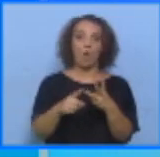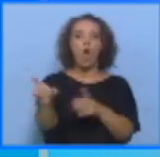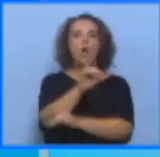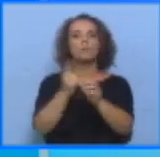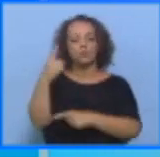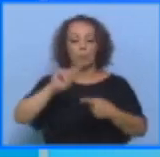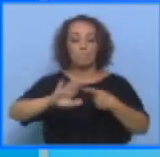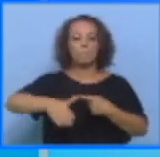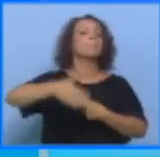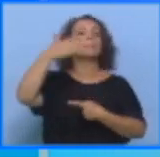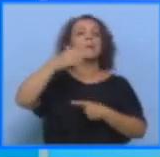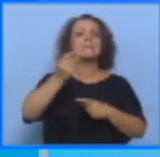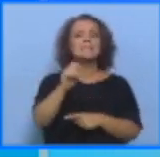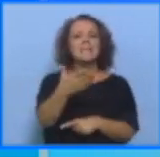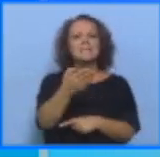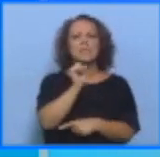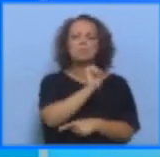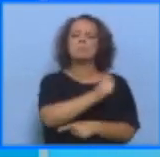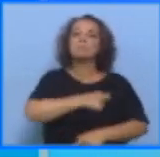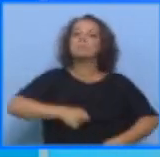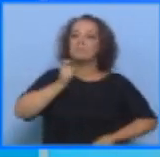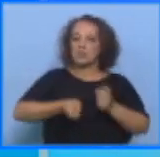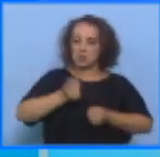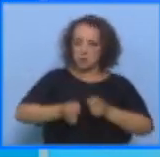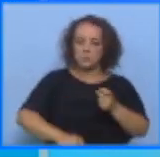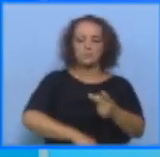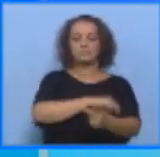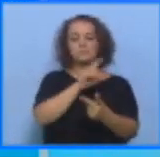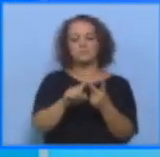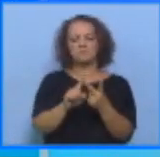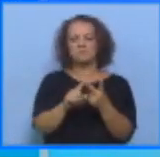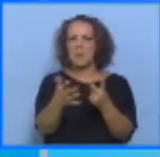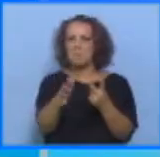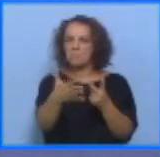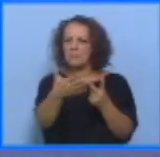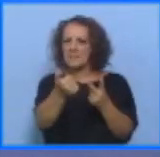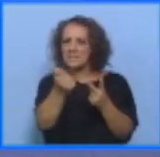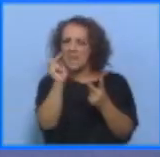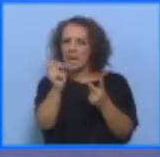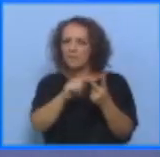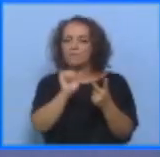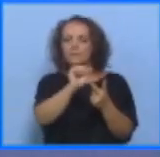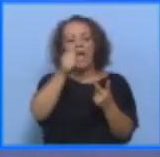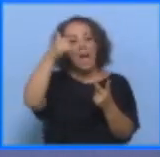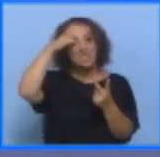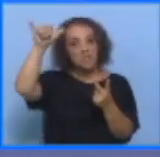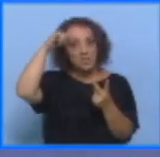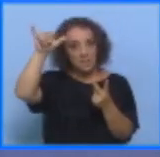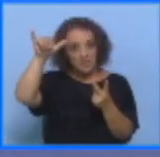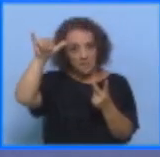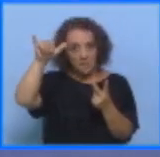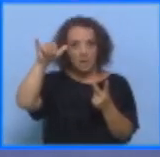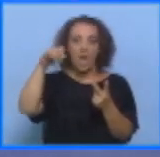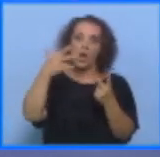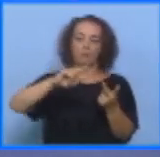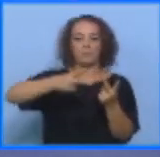que era mexicano, houve um aqui há coisa de 15 anos que era da Argentina, agora é um bispo